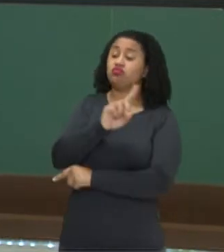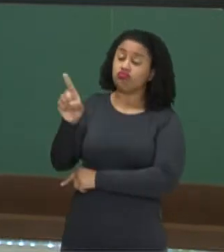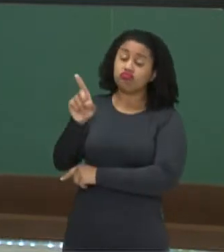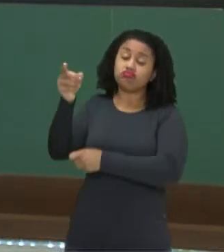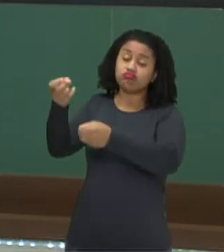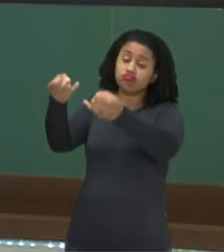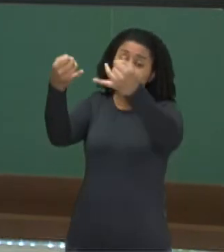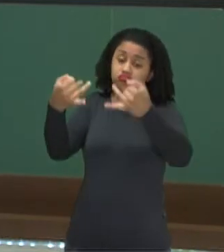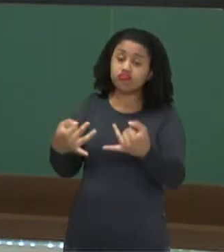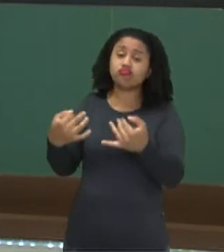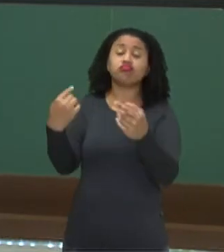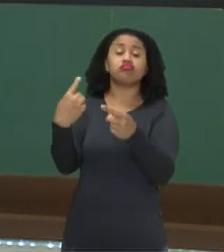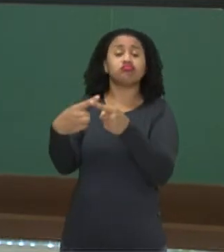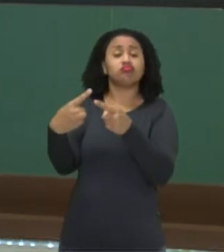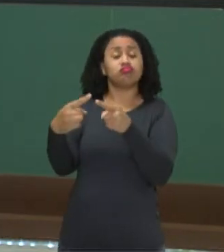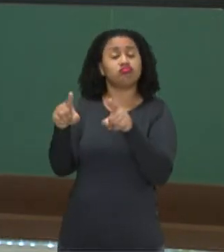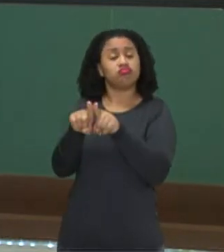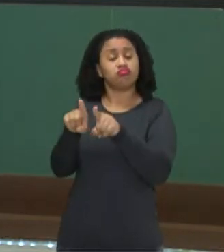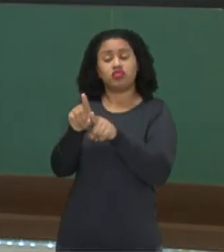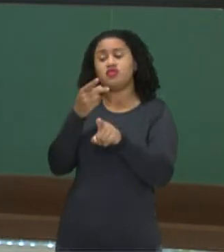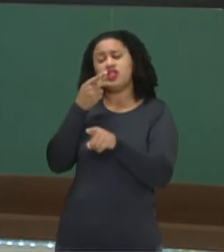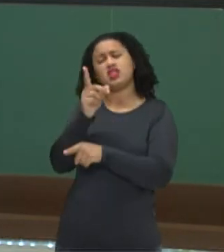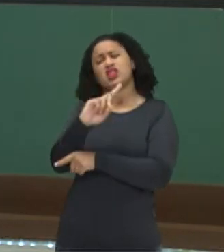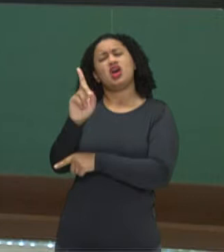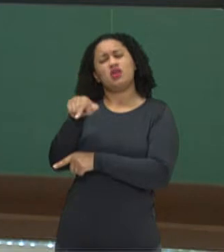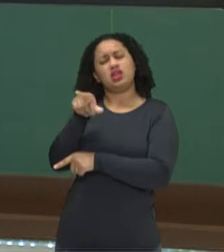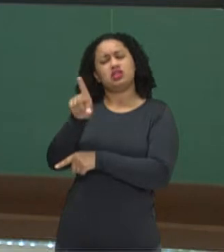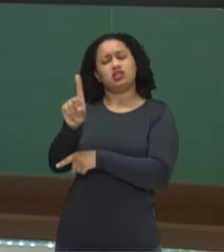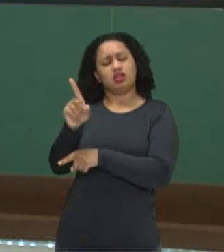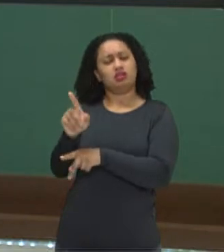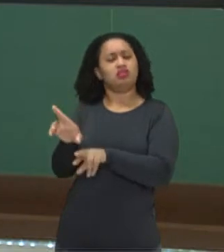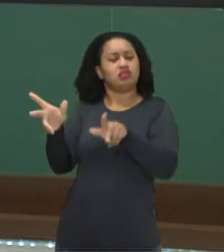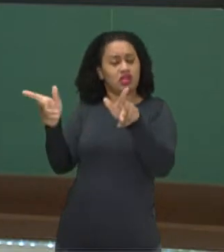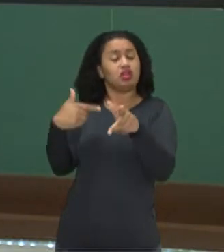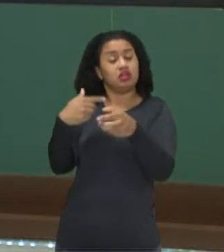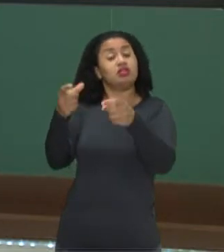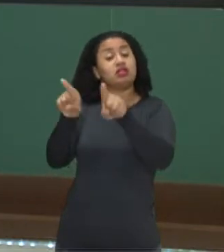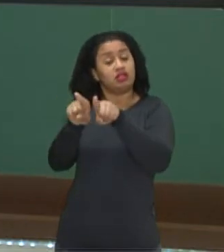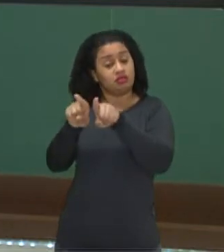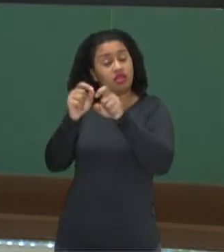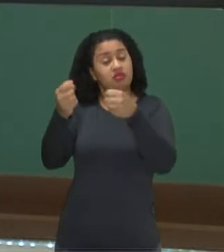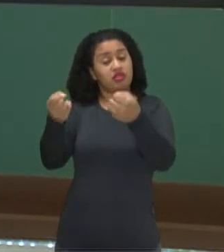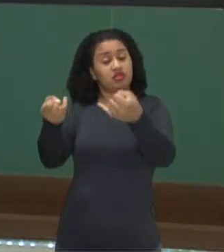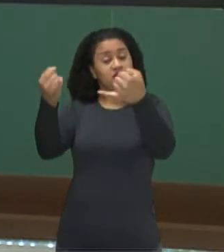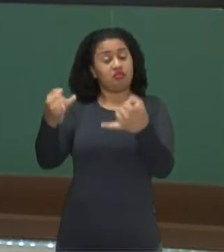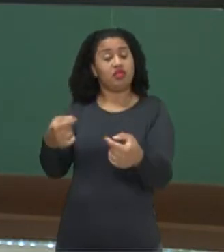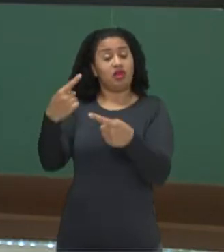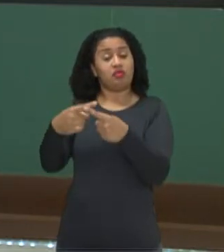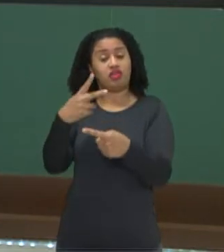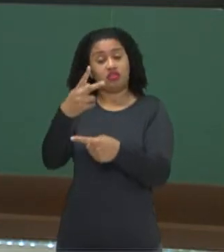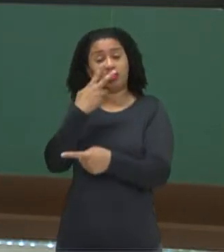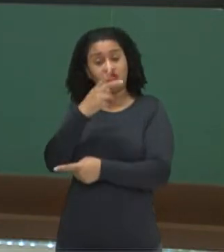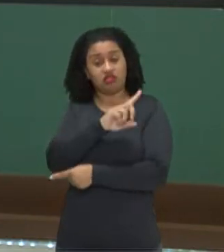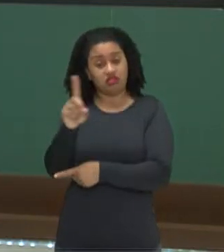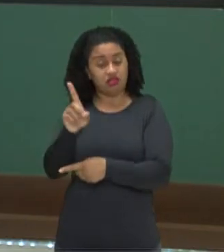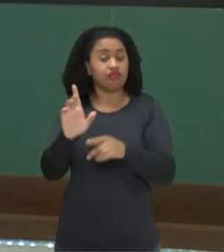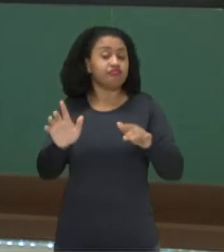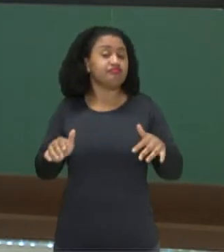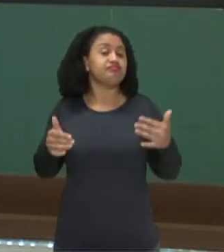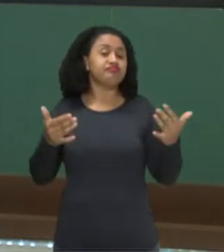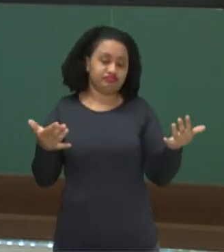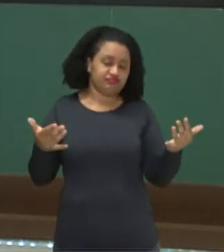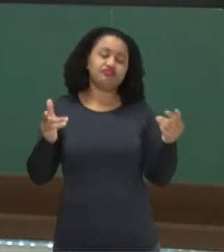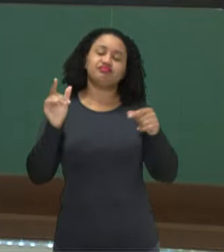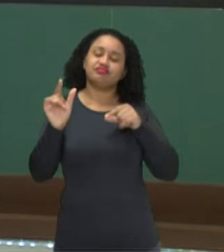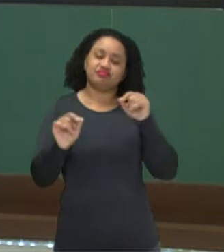que não é um caso de homologia, também você tem que explicar aí o porquê que você acha que não, tá? Então, mais